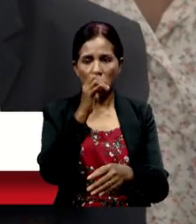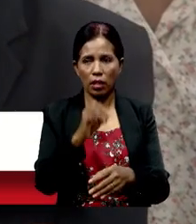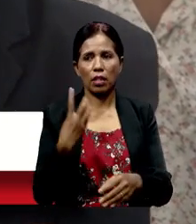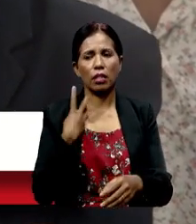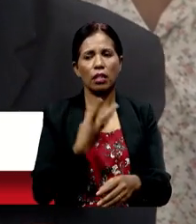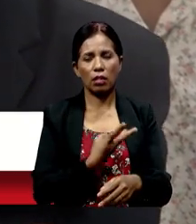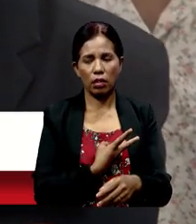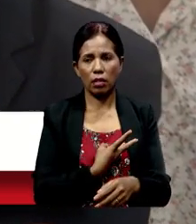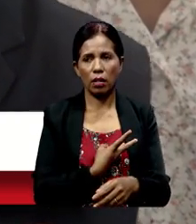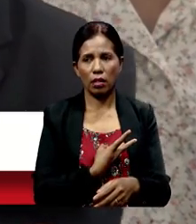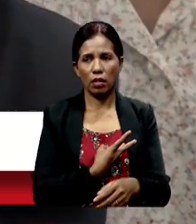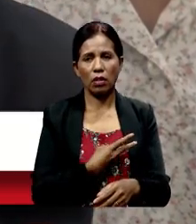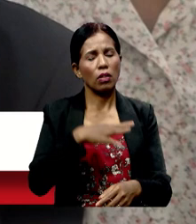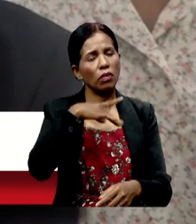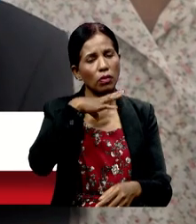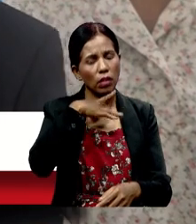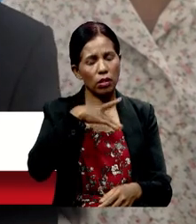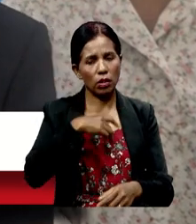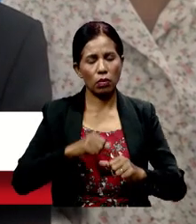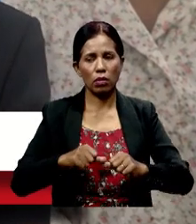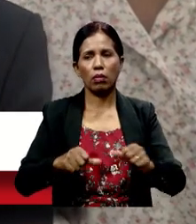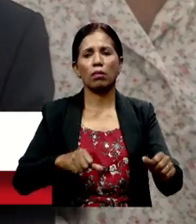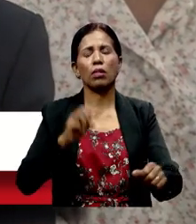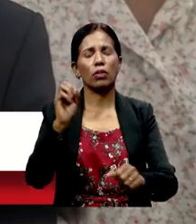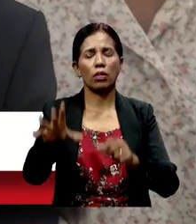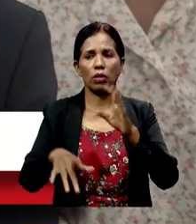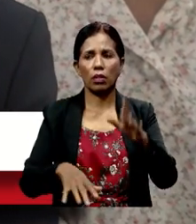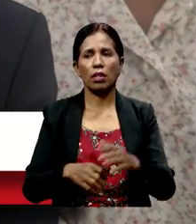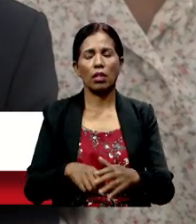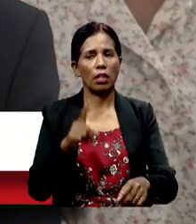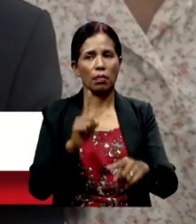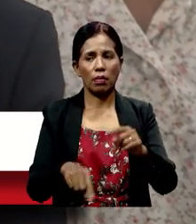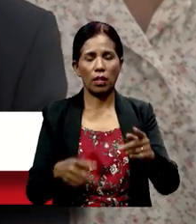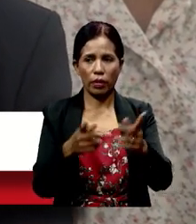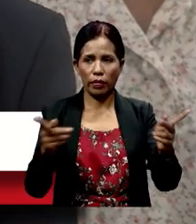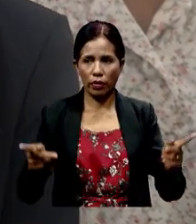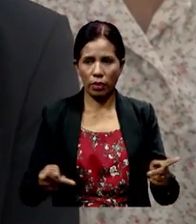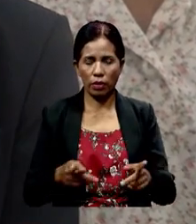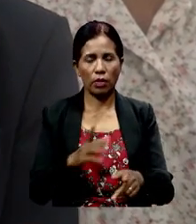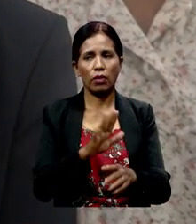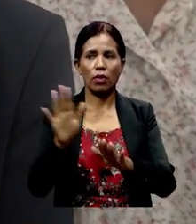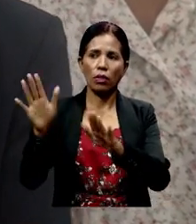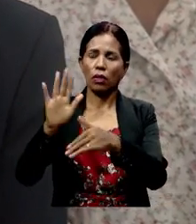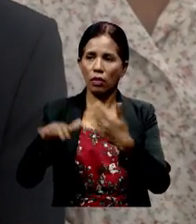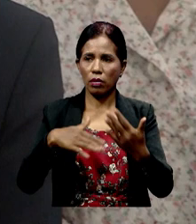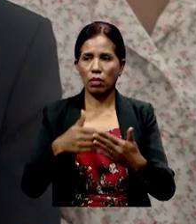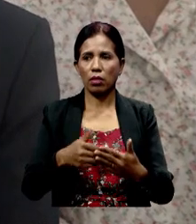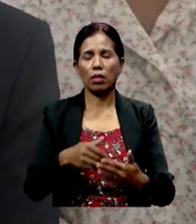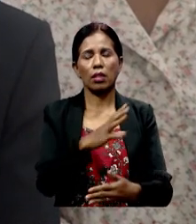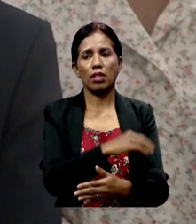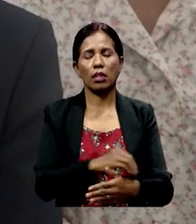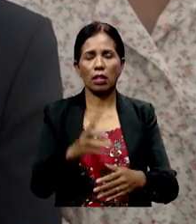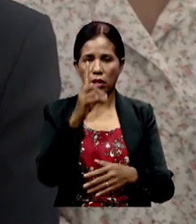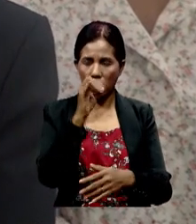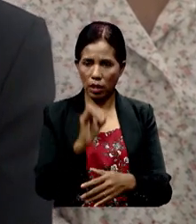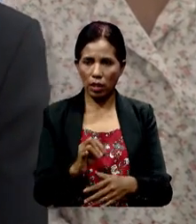telamos, lixo Sira continua a soer biruhela. Nela liga baia áreas rurais Sira. E de área urbana né